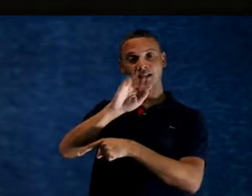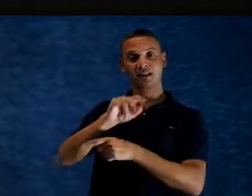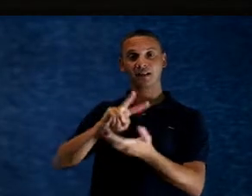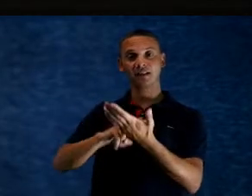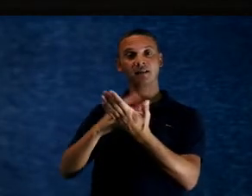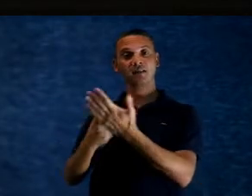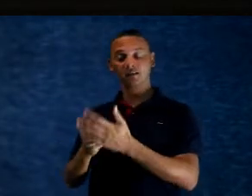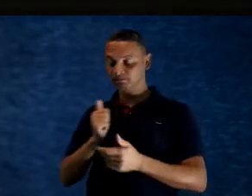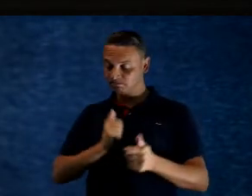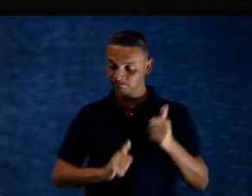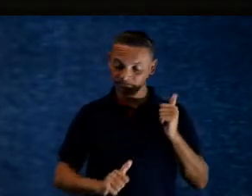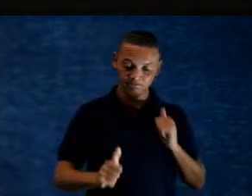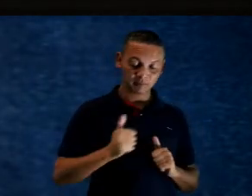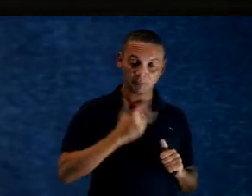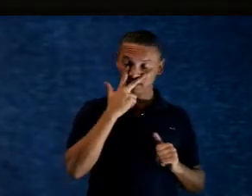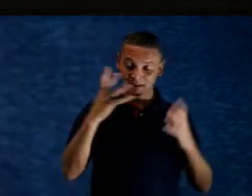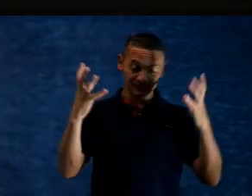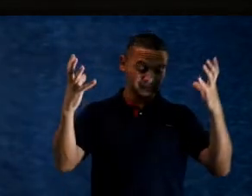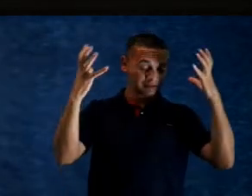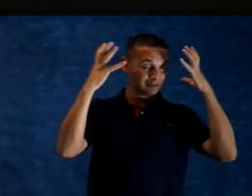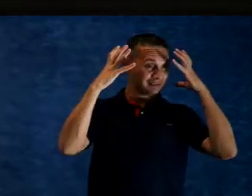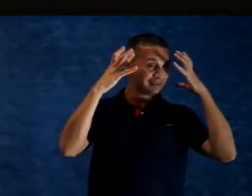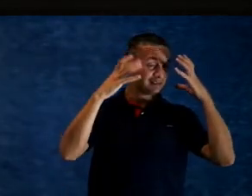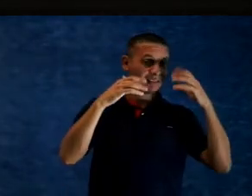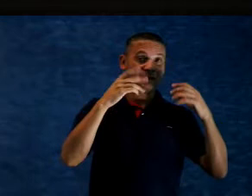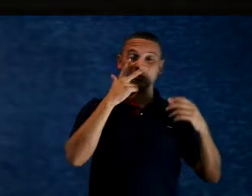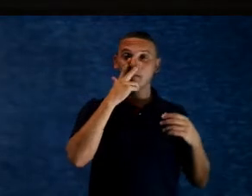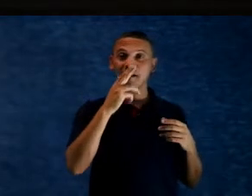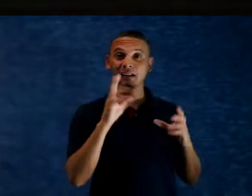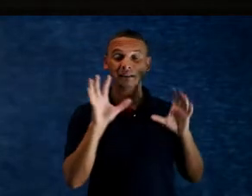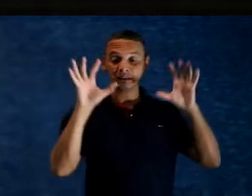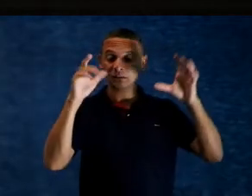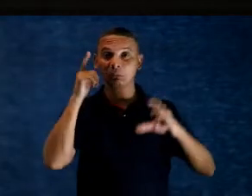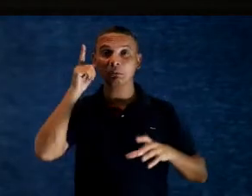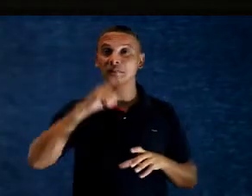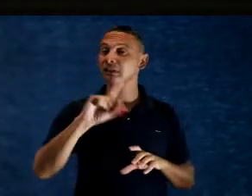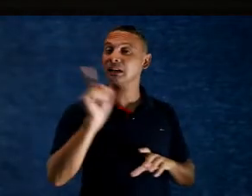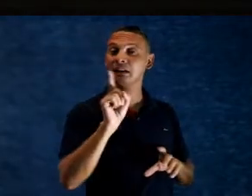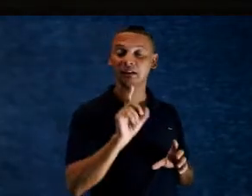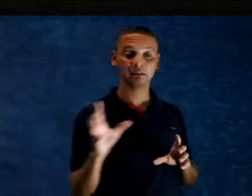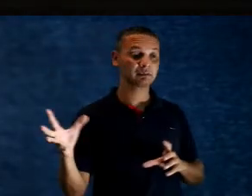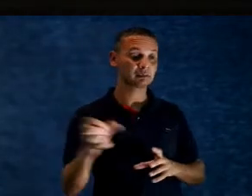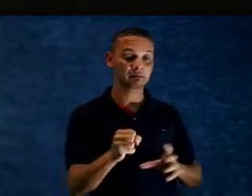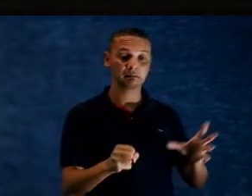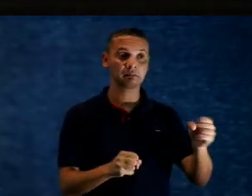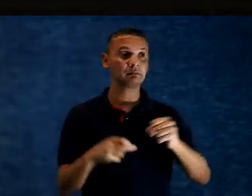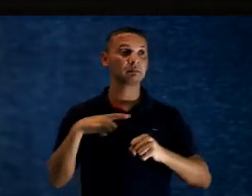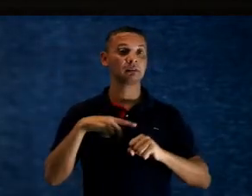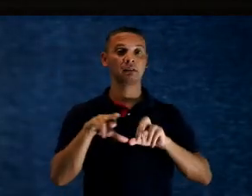com maestria, né, sem a menor dúvida. Então, eu acho que a melhor maneira de